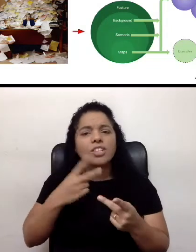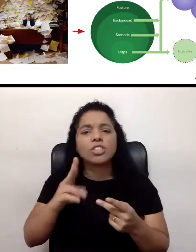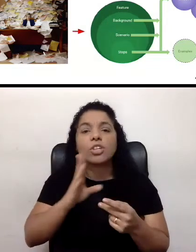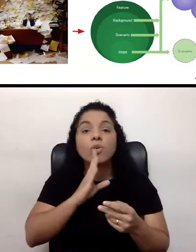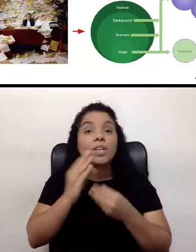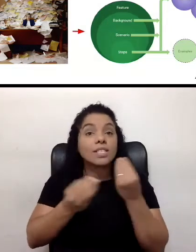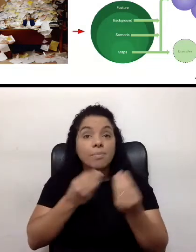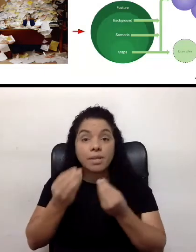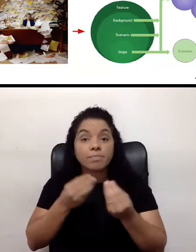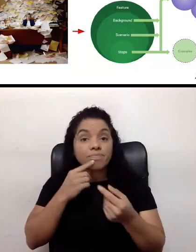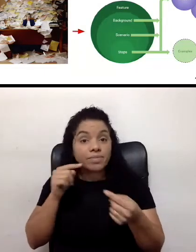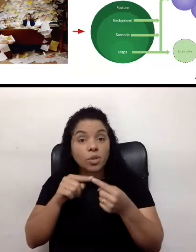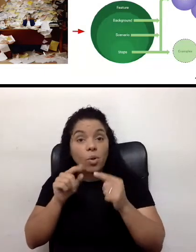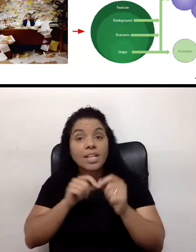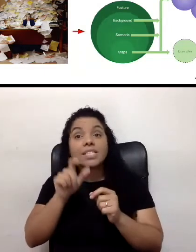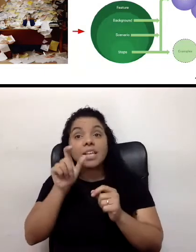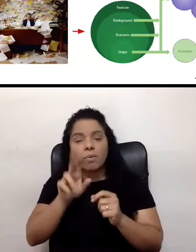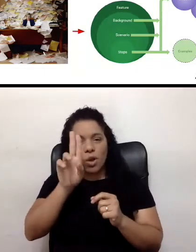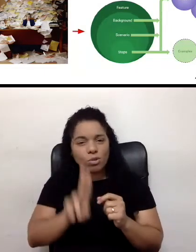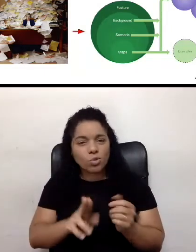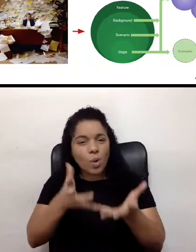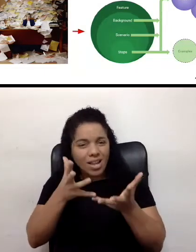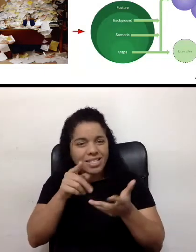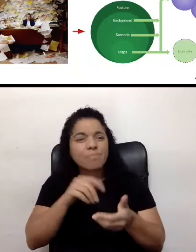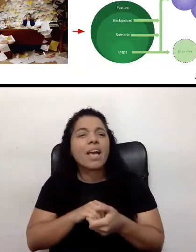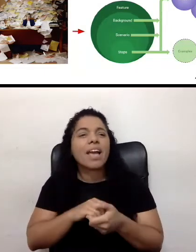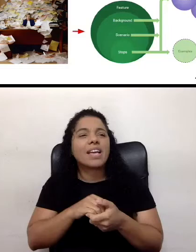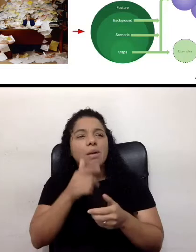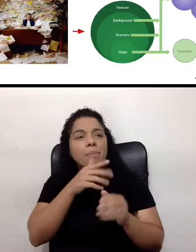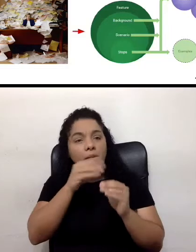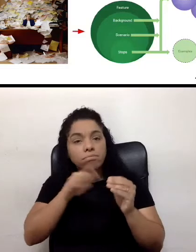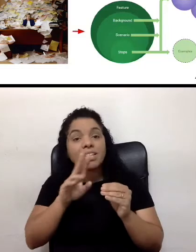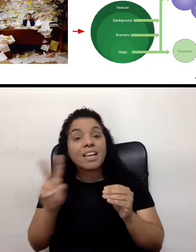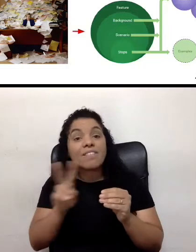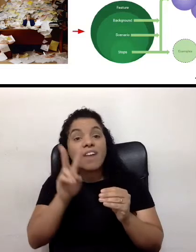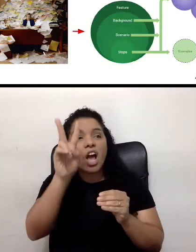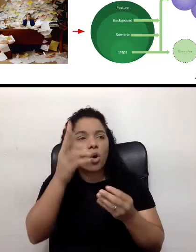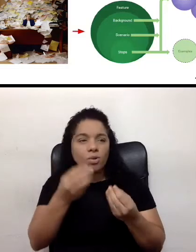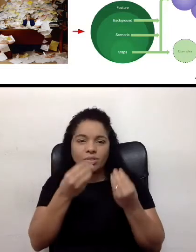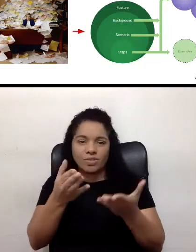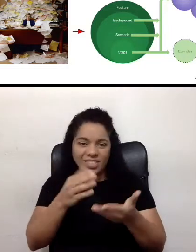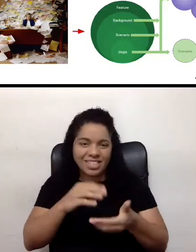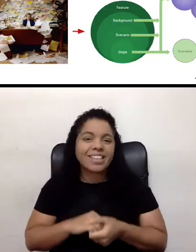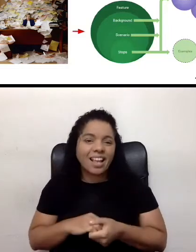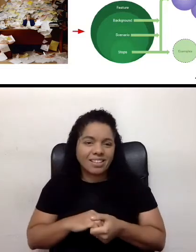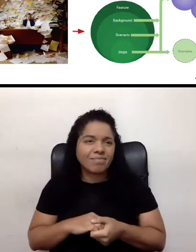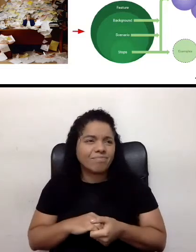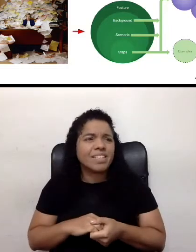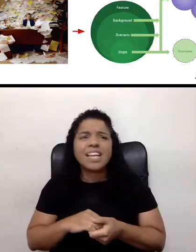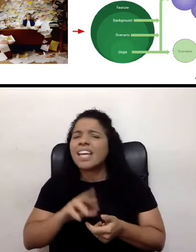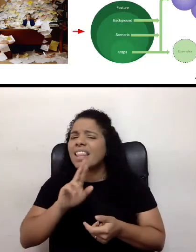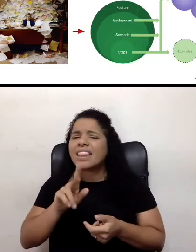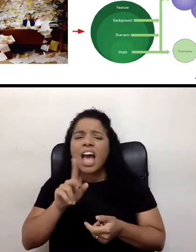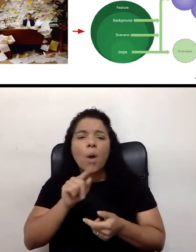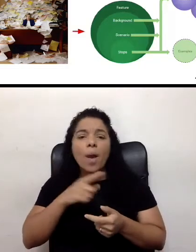conhecimento com relação ao que o usuário espera para trazer valor para o que está sendo entregue. E não